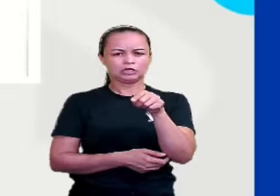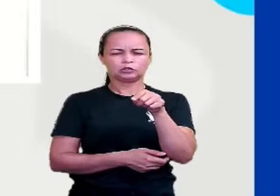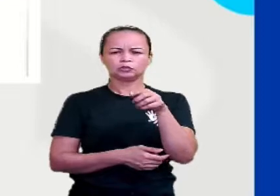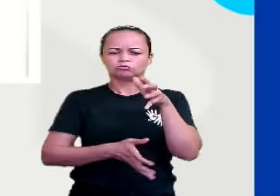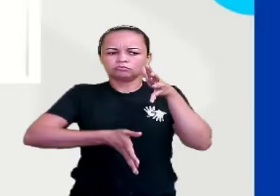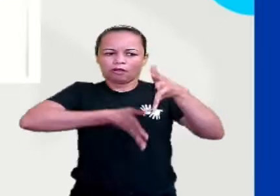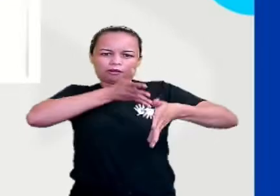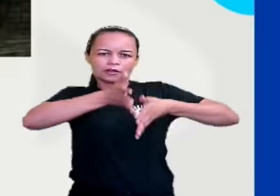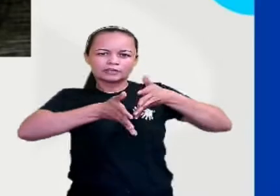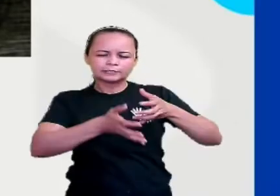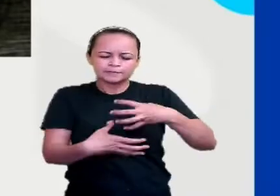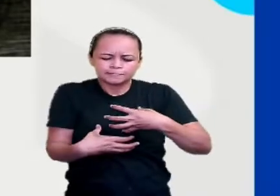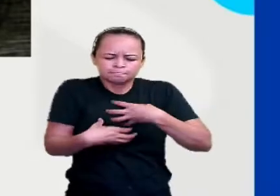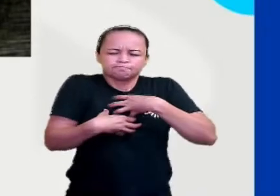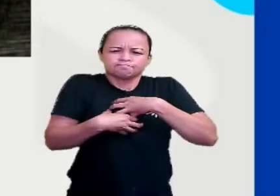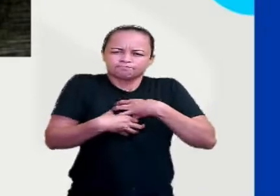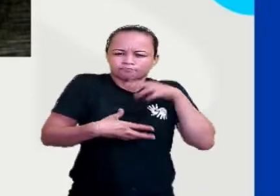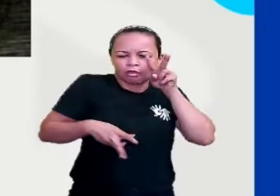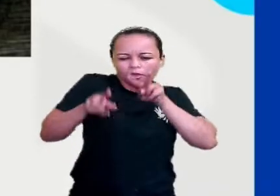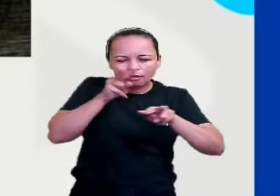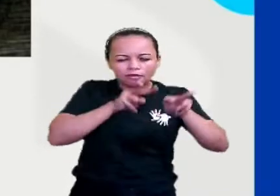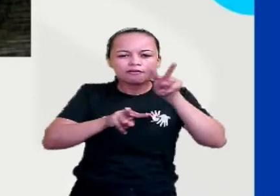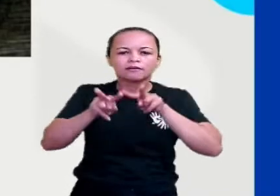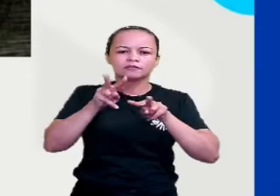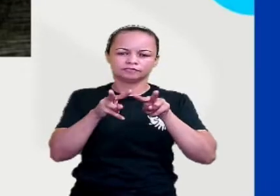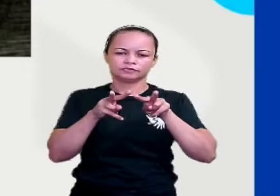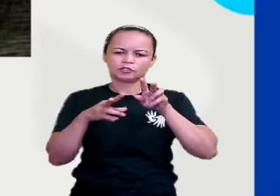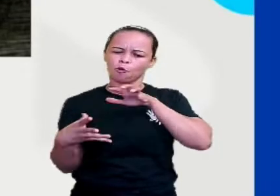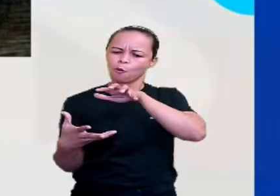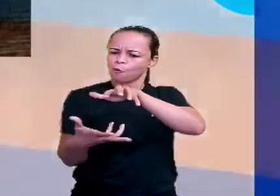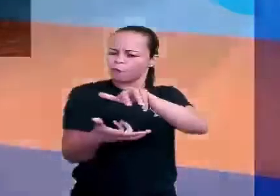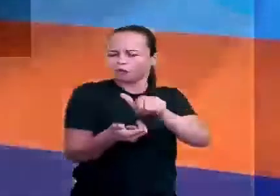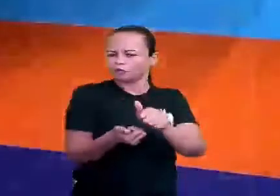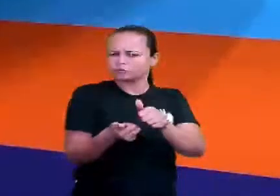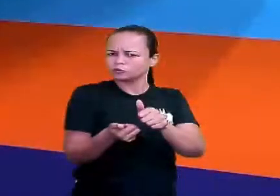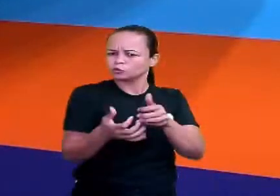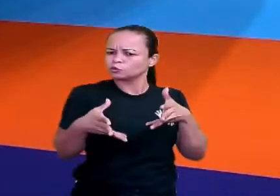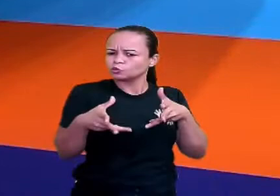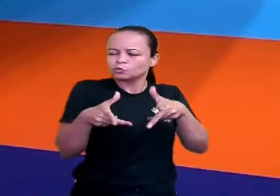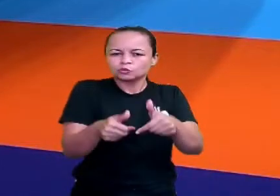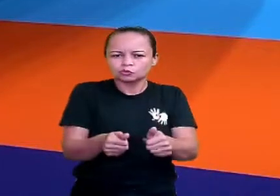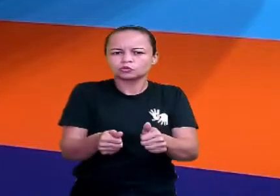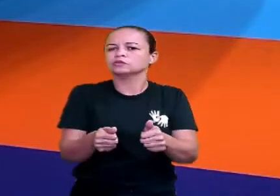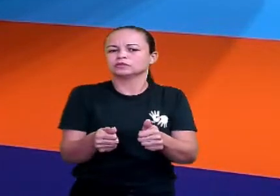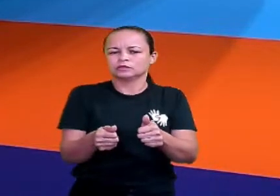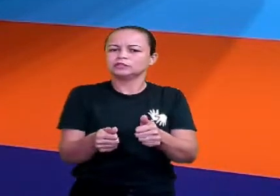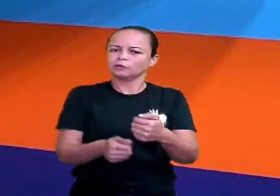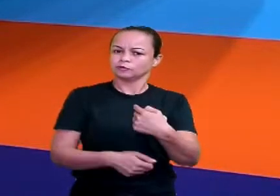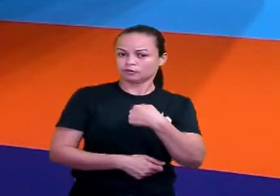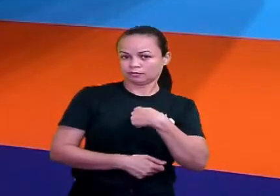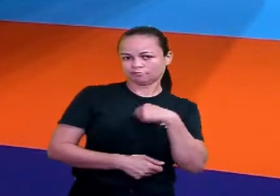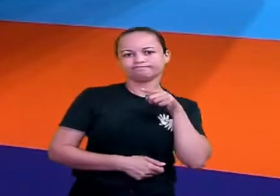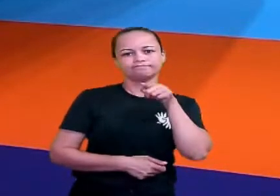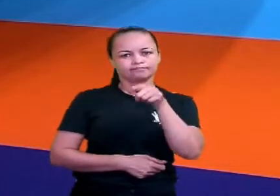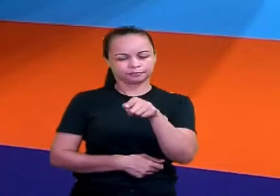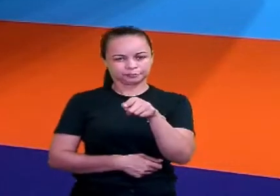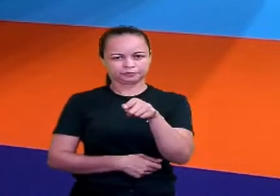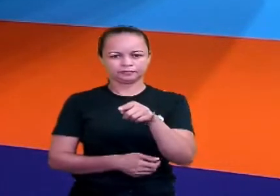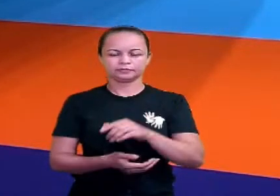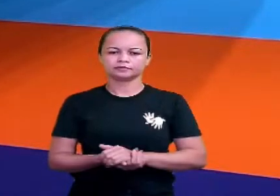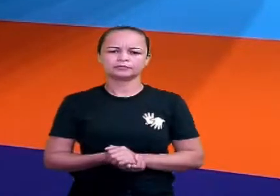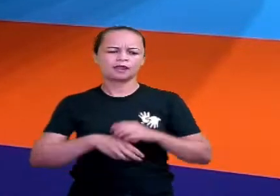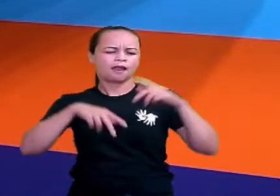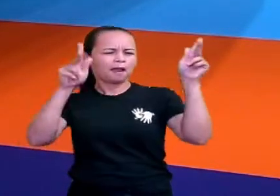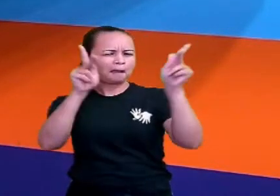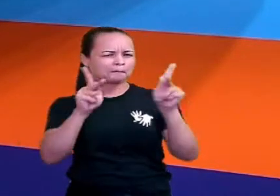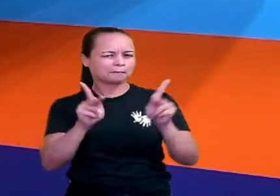e vê. O mundo inteiro é tudo isso. Tudo isso somos eu e você. A paz,